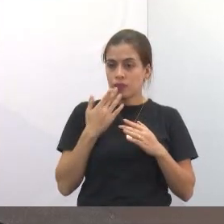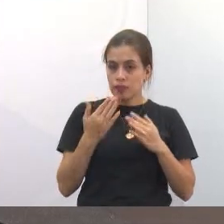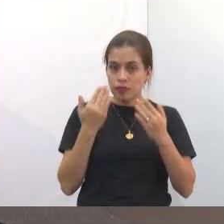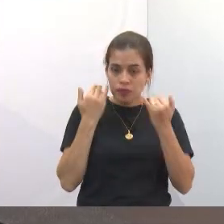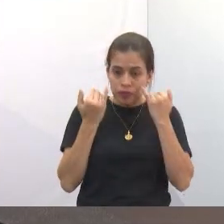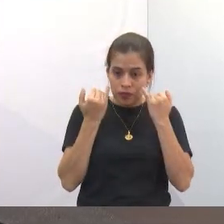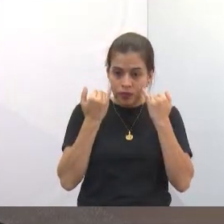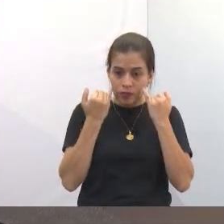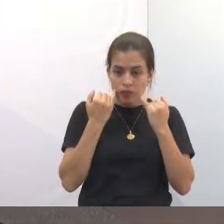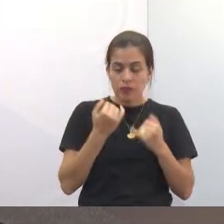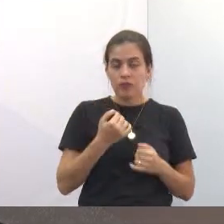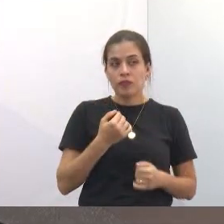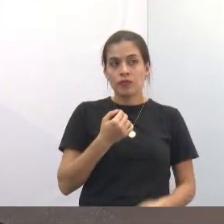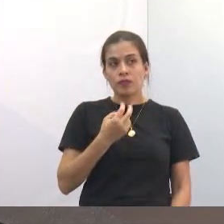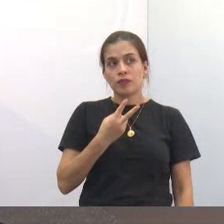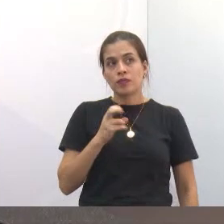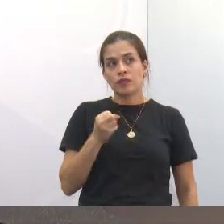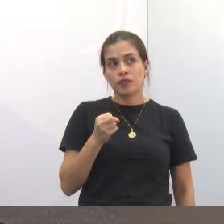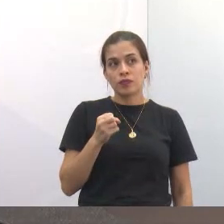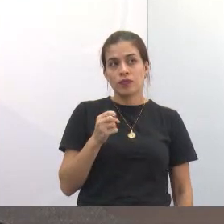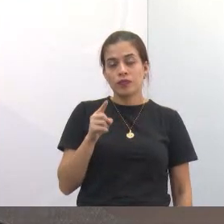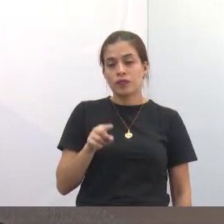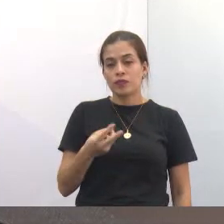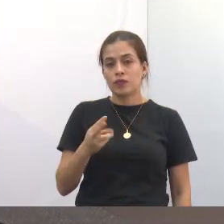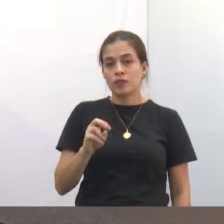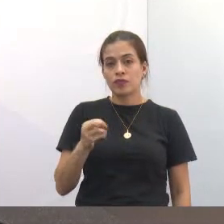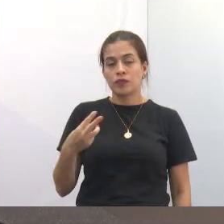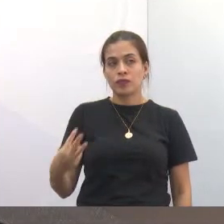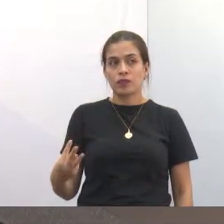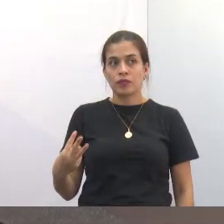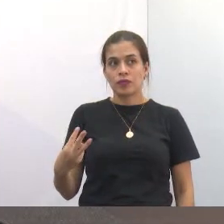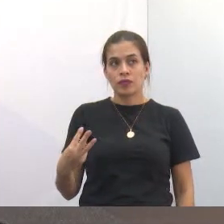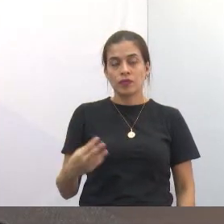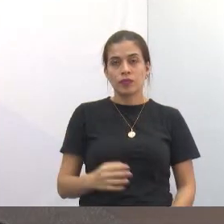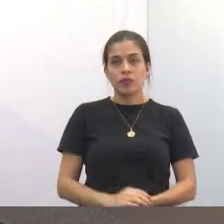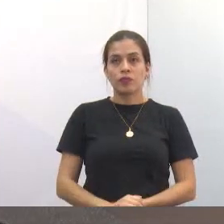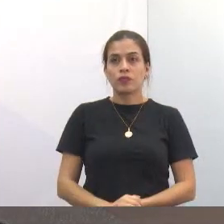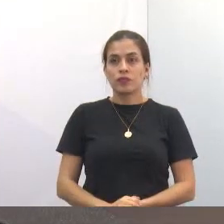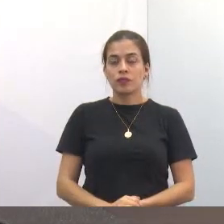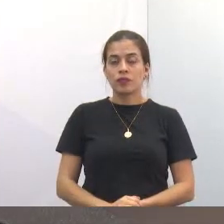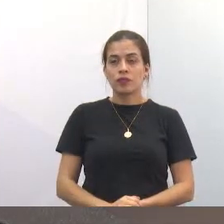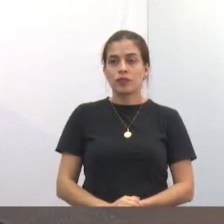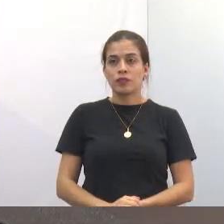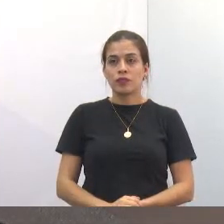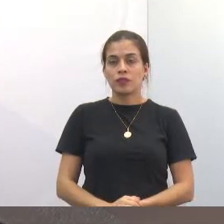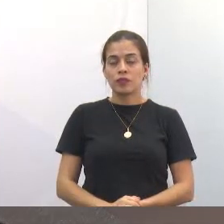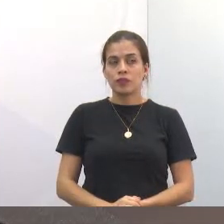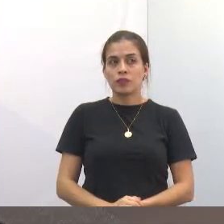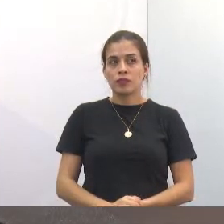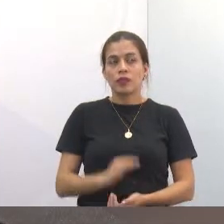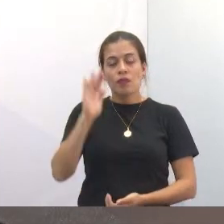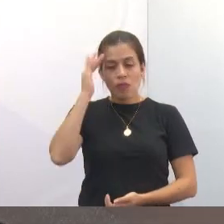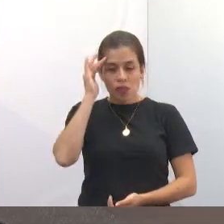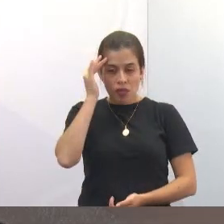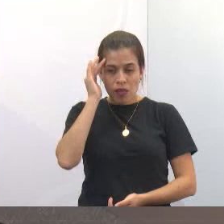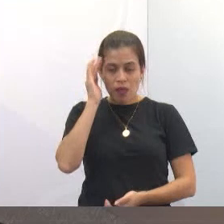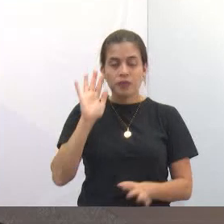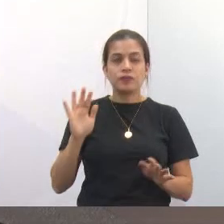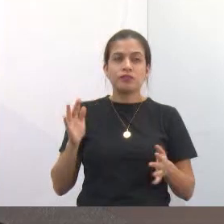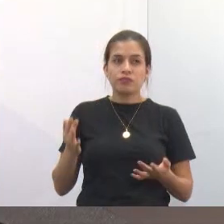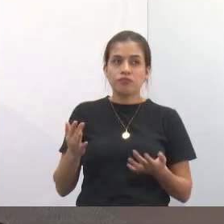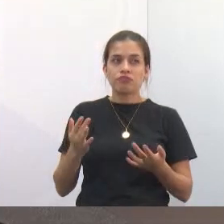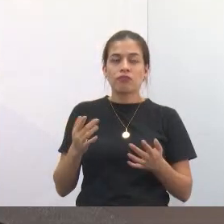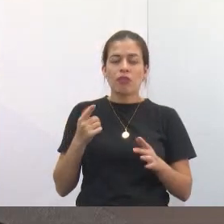informação 28/2023, recebido em 20/3/2023, entendemos que a